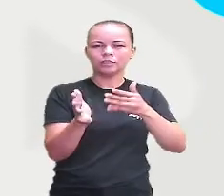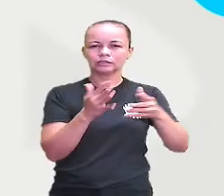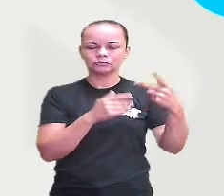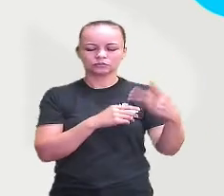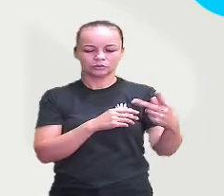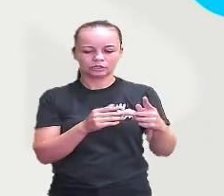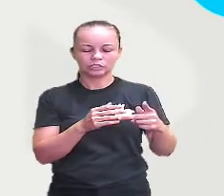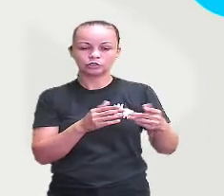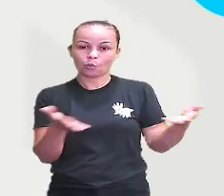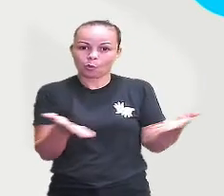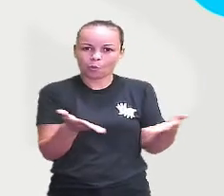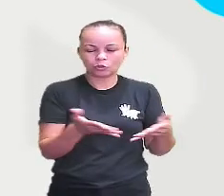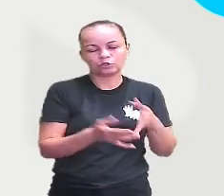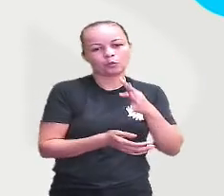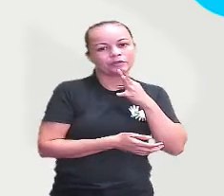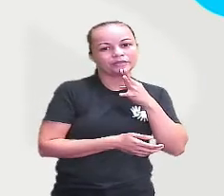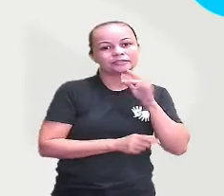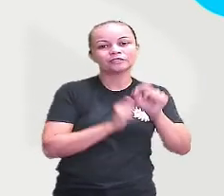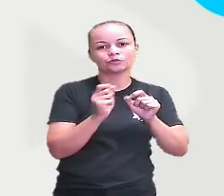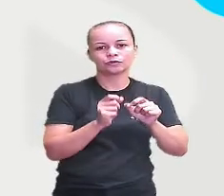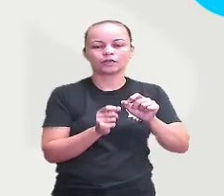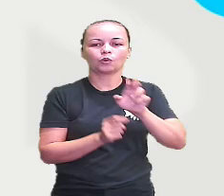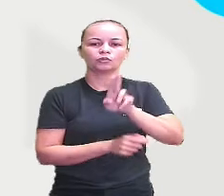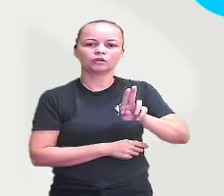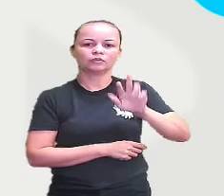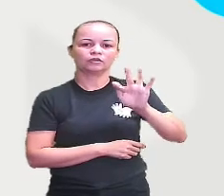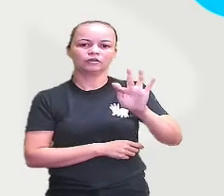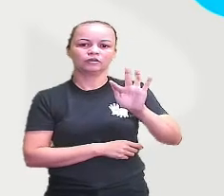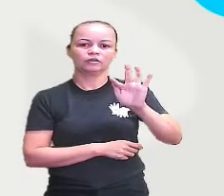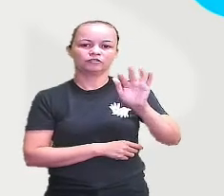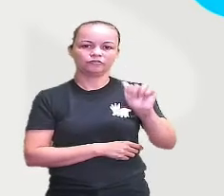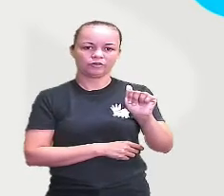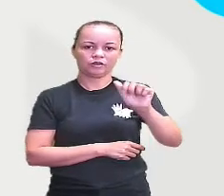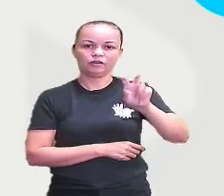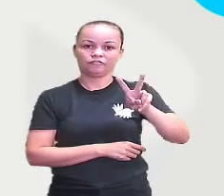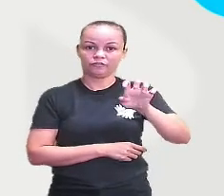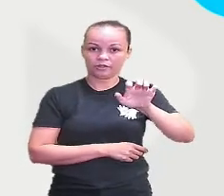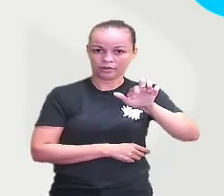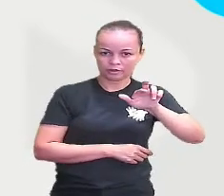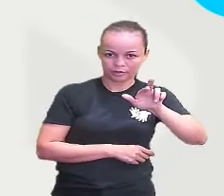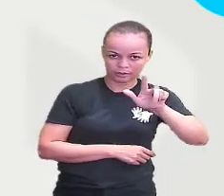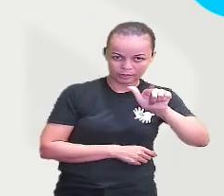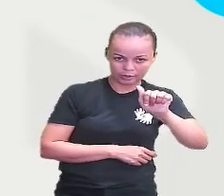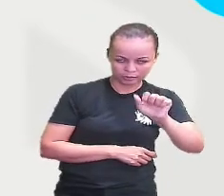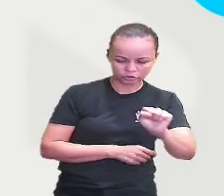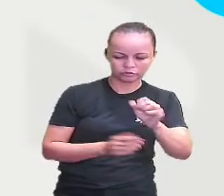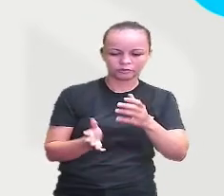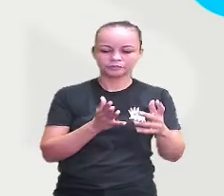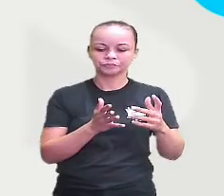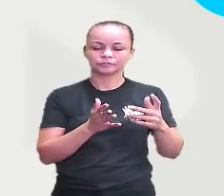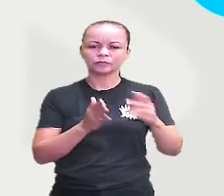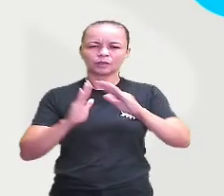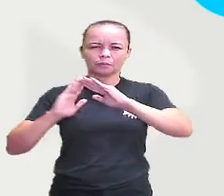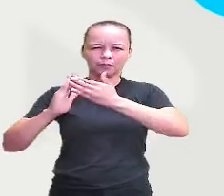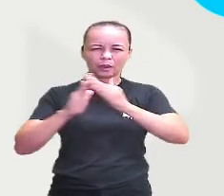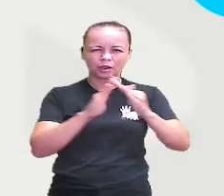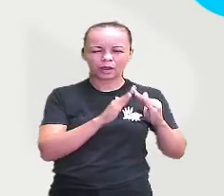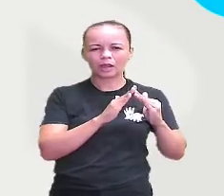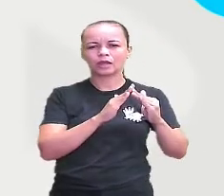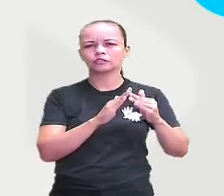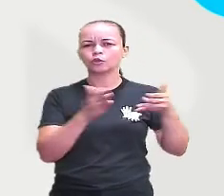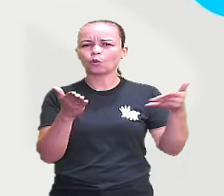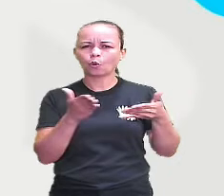que hoje conhecemos como favelas. As favelas e outras regiões periféricas